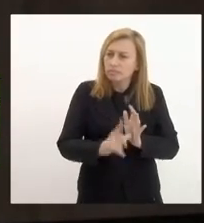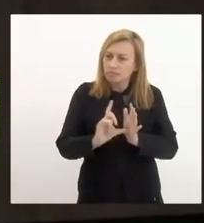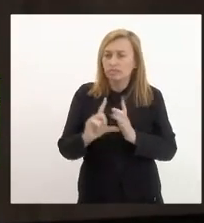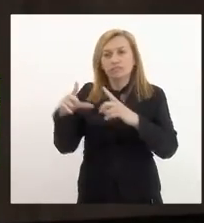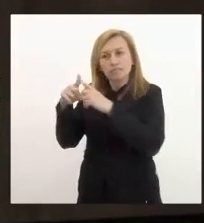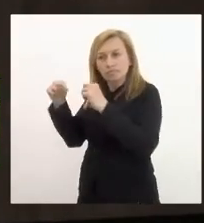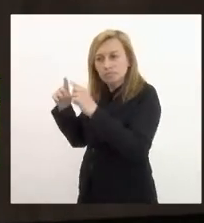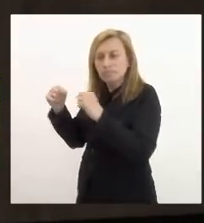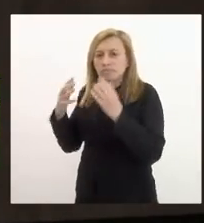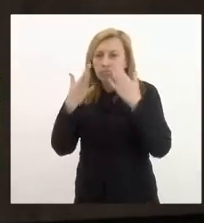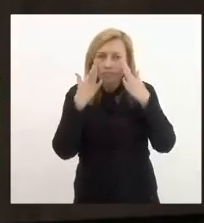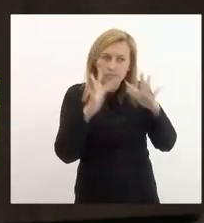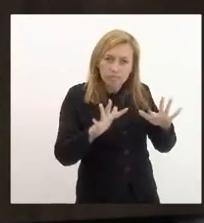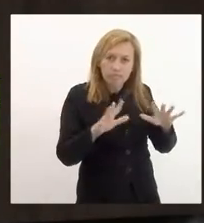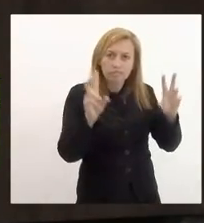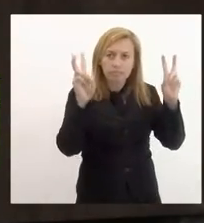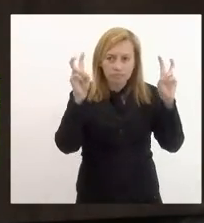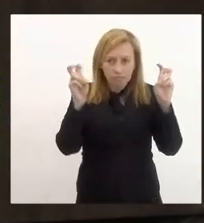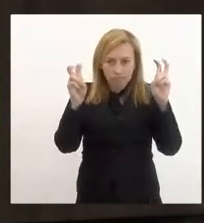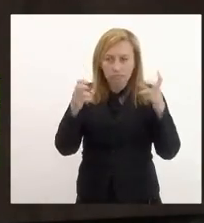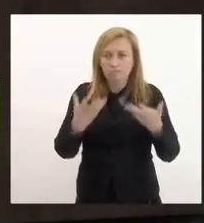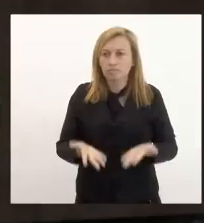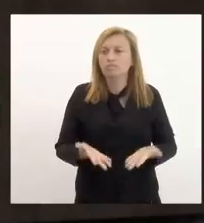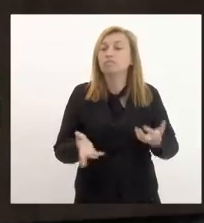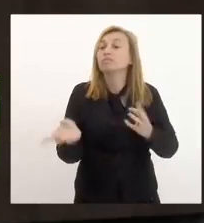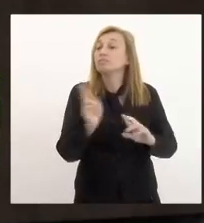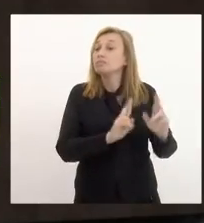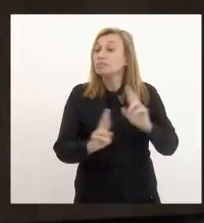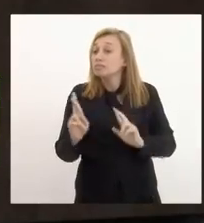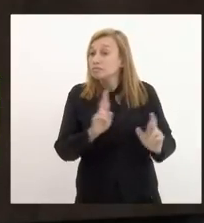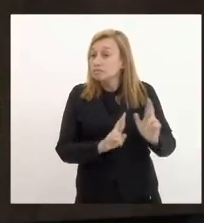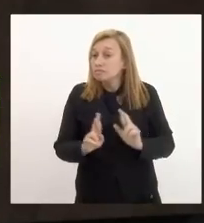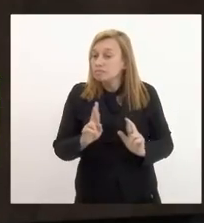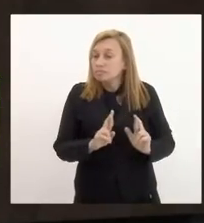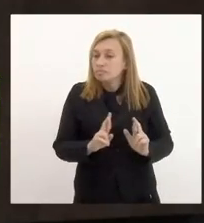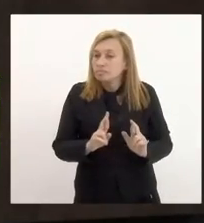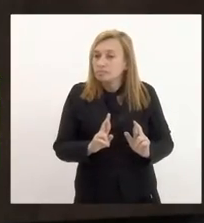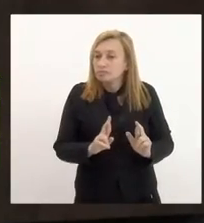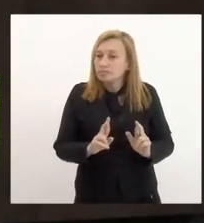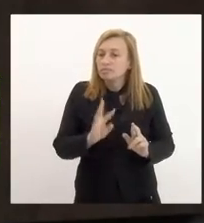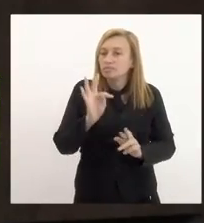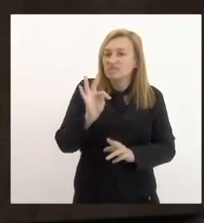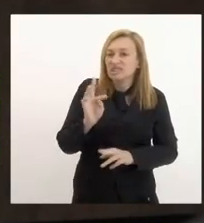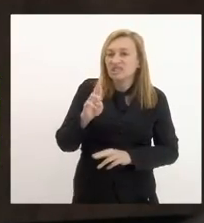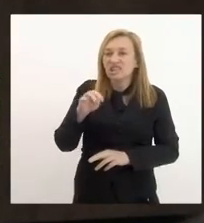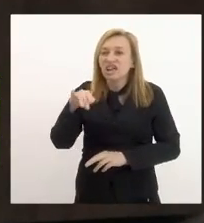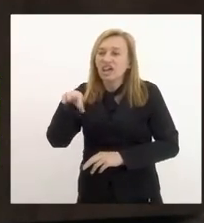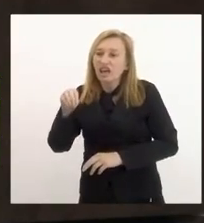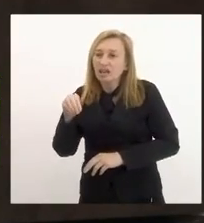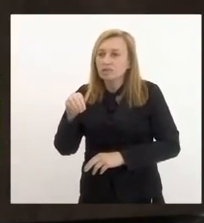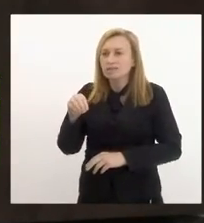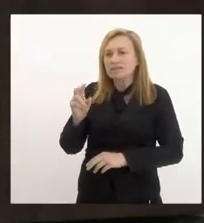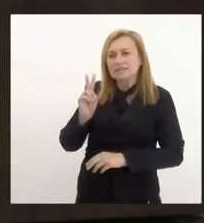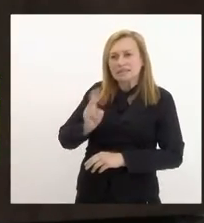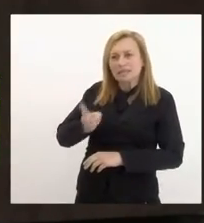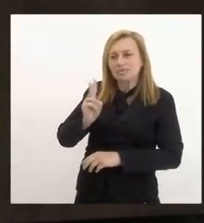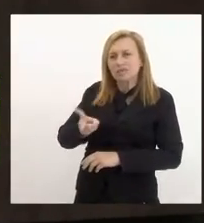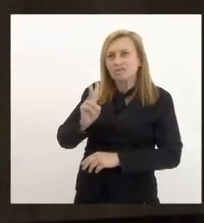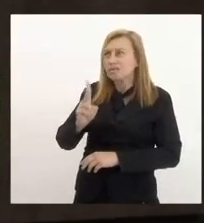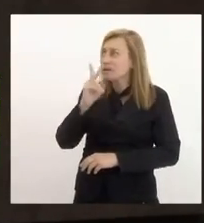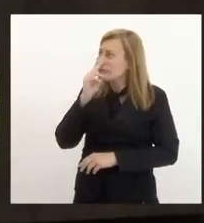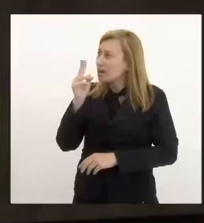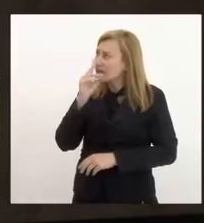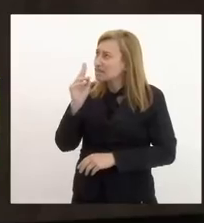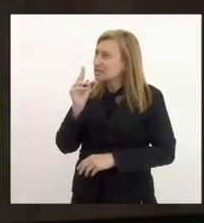então eu queria chamar atenção é isso com relação e aos treinos porque tempo inteiro fica